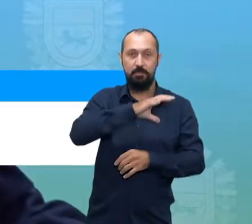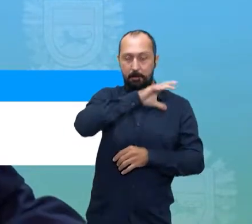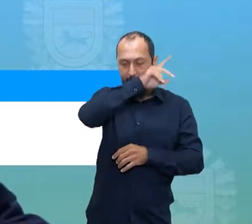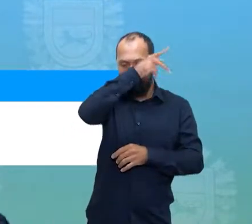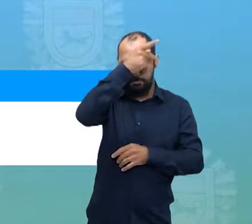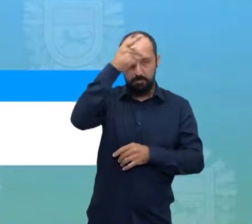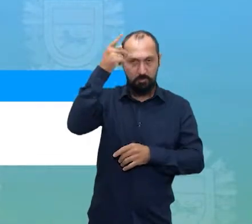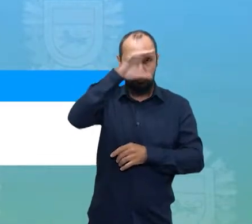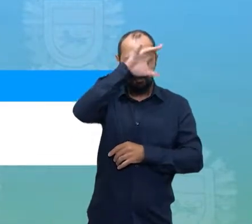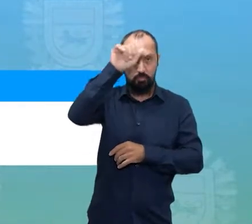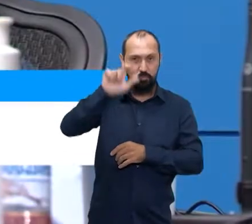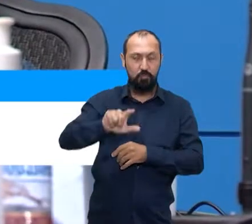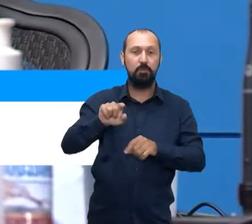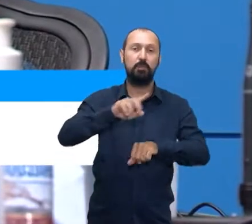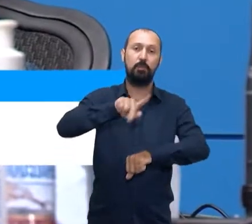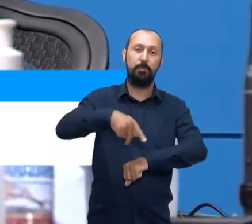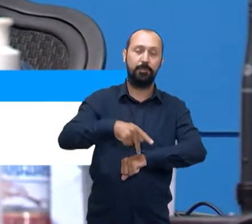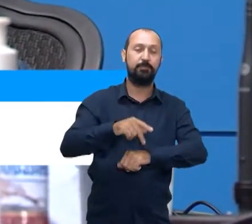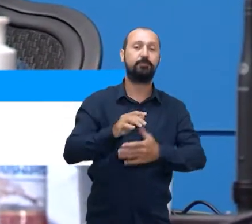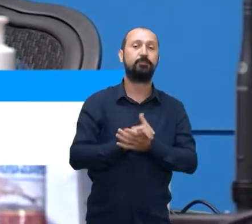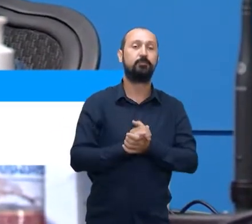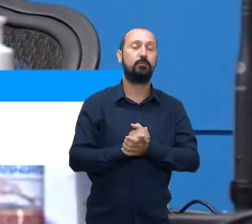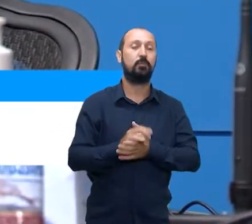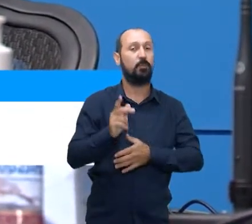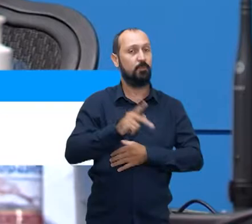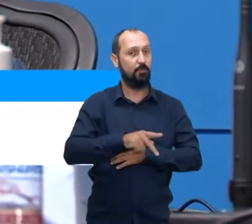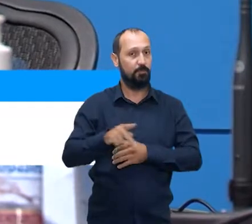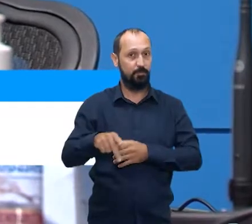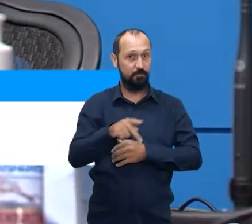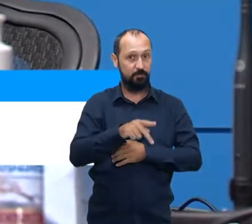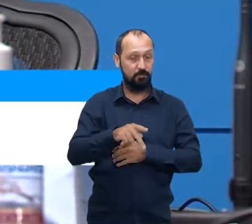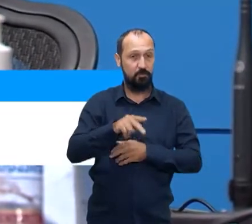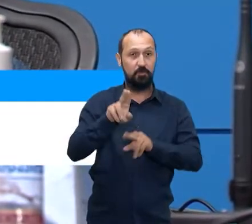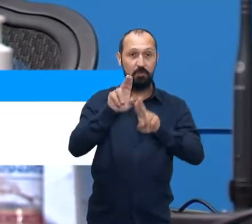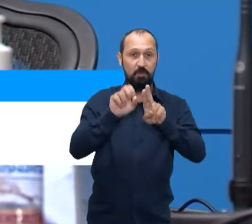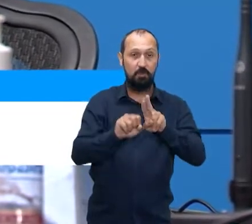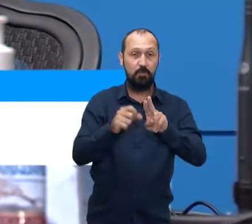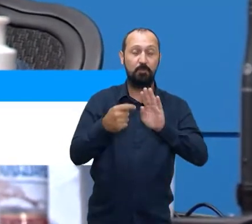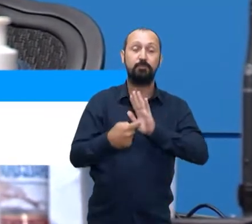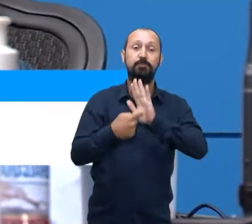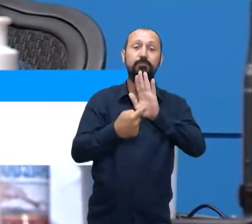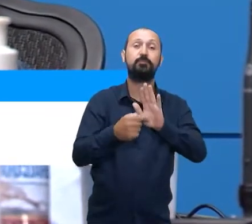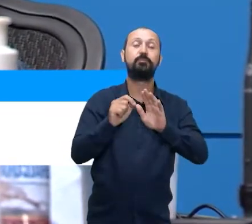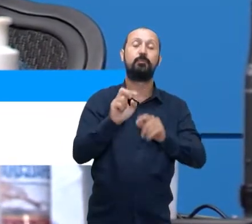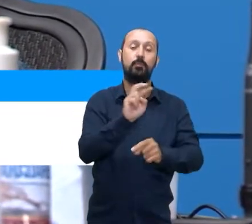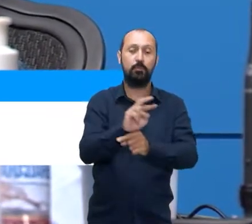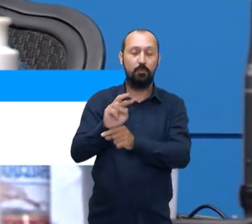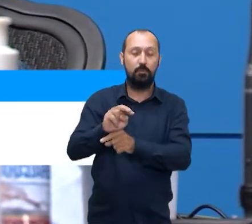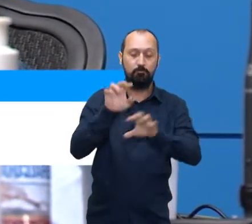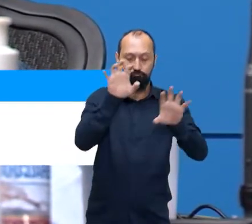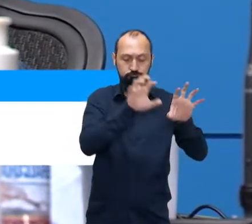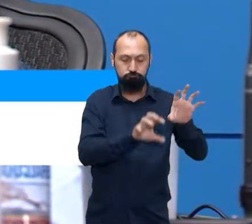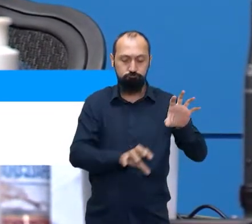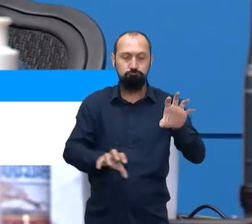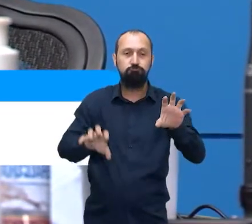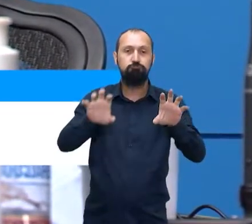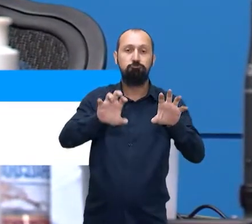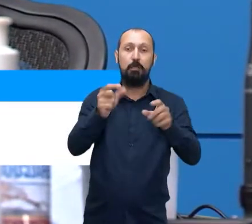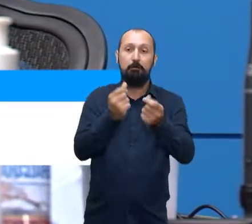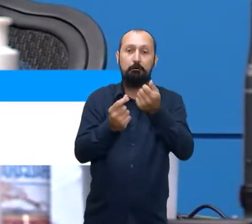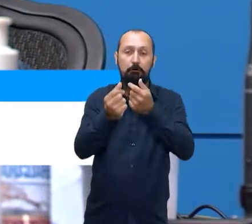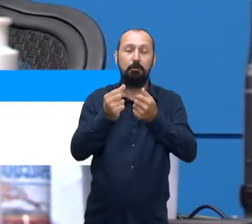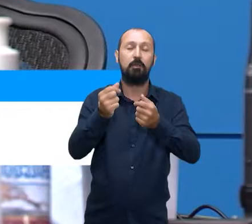sul-mato-grossense, do nosso país também. O professor da UEMS, Fábio Aires, destacou que o zoneamento ecológico econômico é